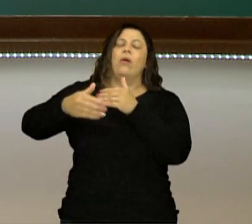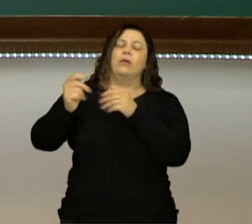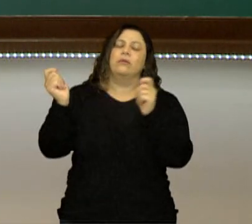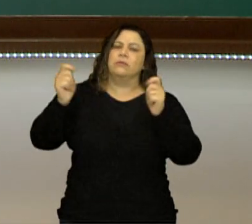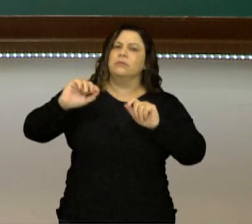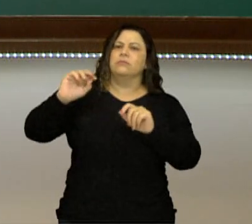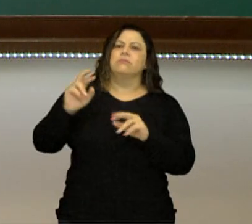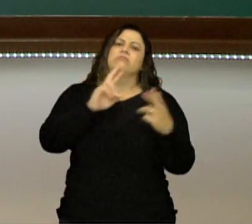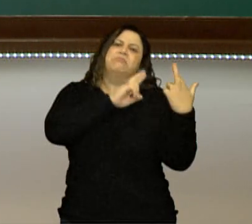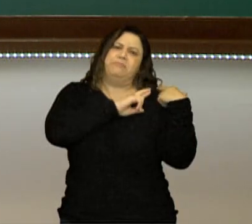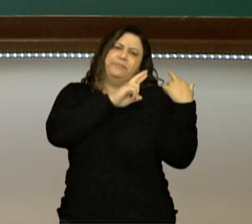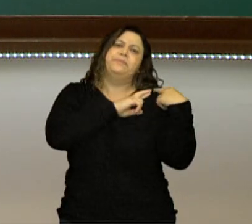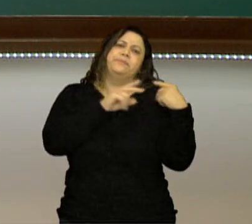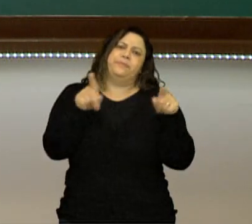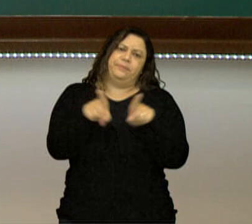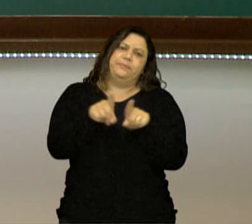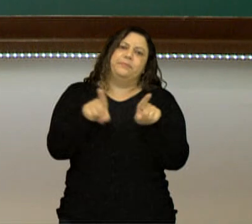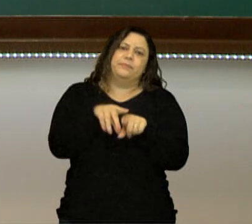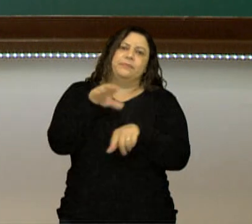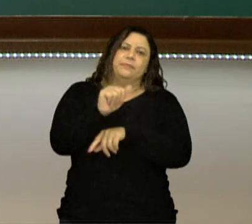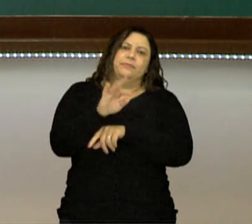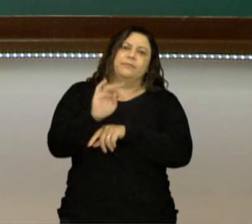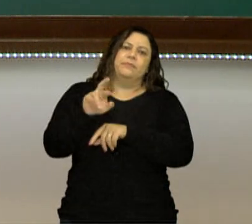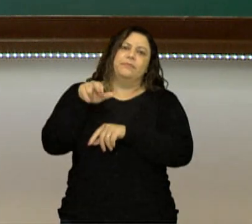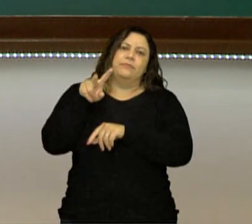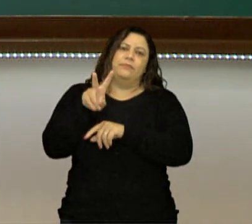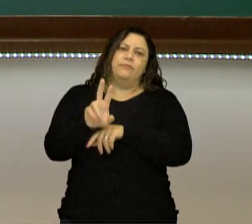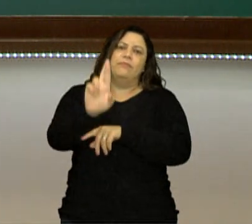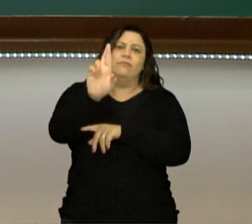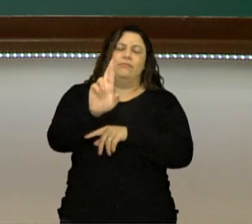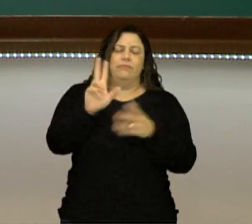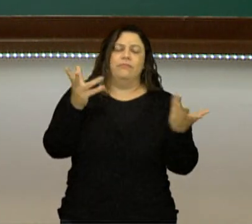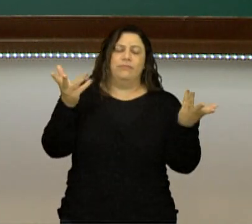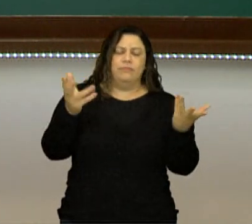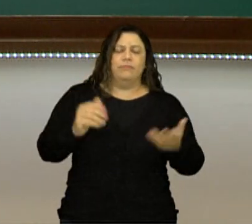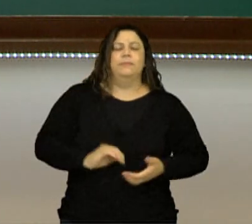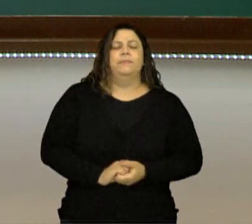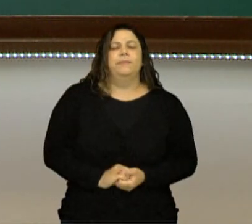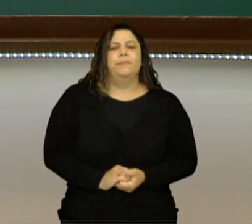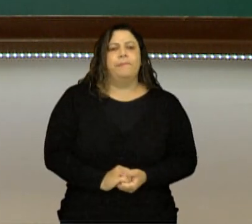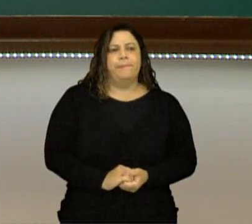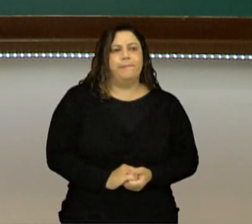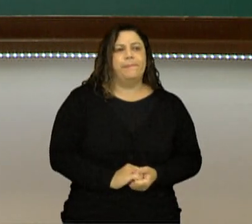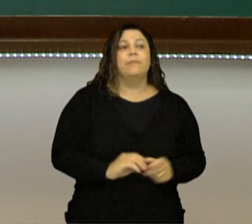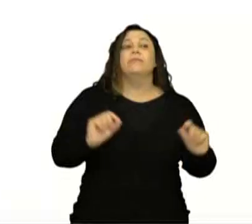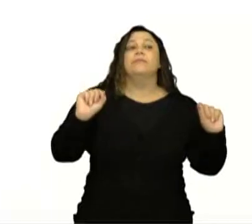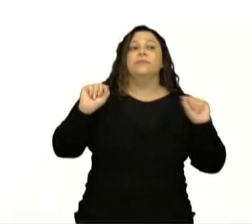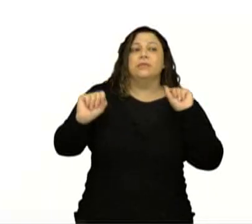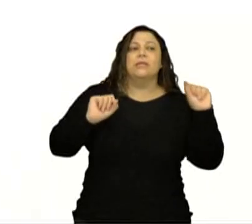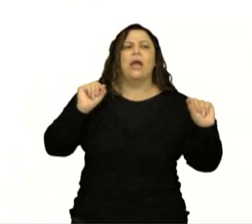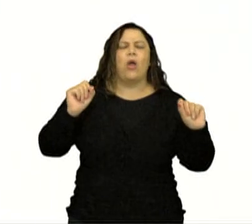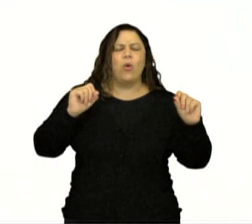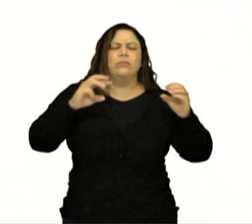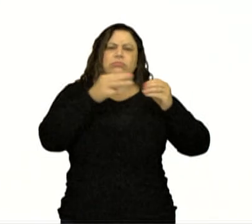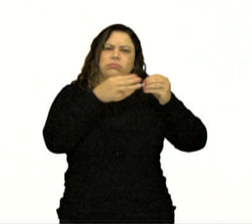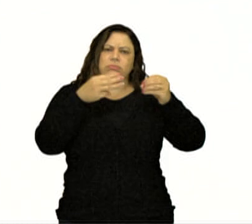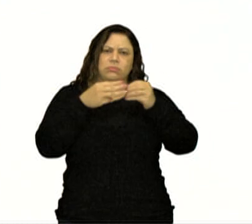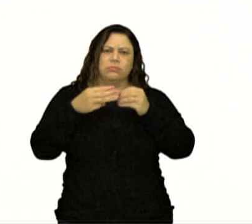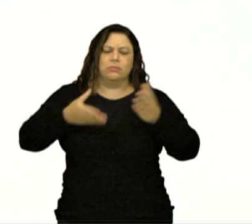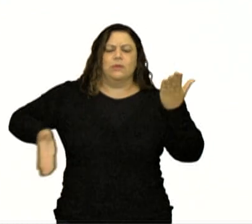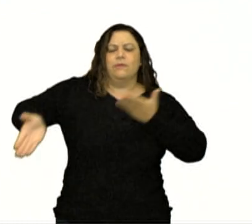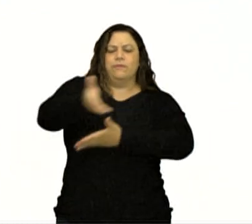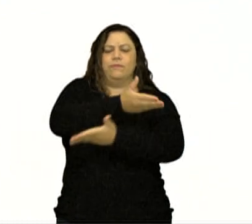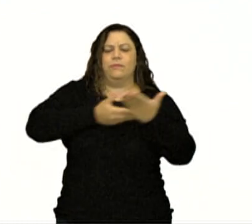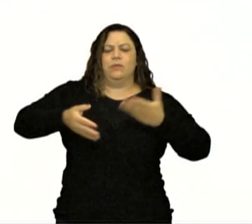ser responsáveis por ativar ou não um determinado gene. Beleza, gente. As células possuem vias moleculares